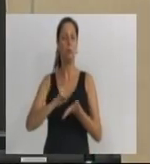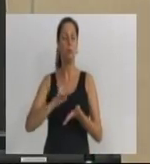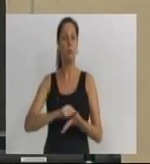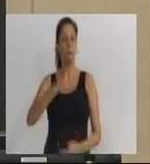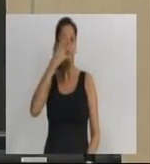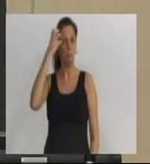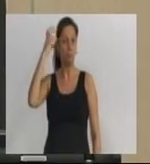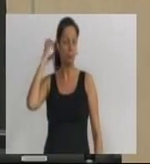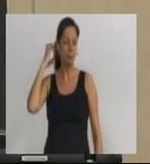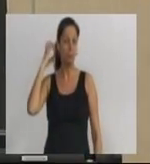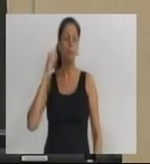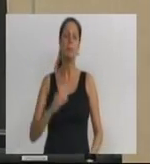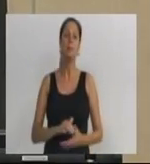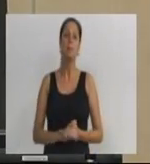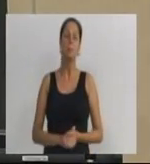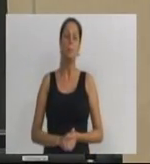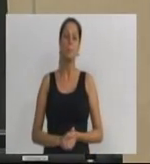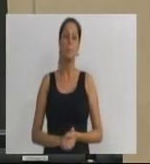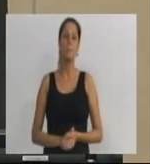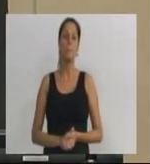Ivanatis